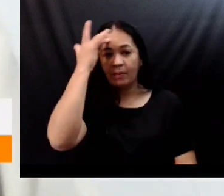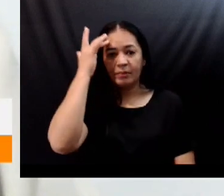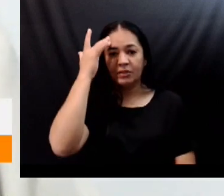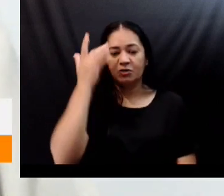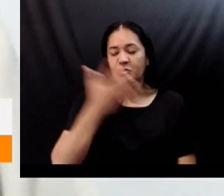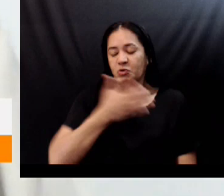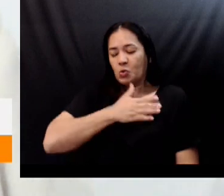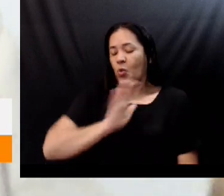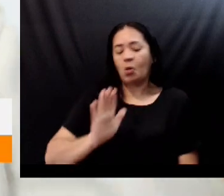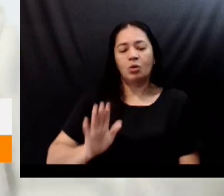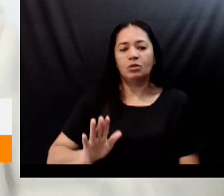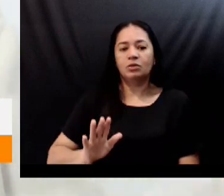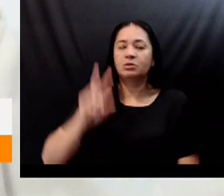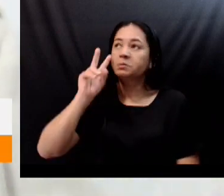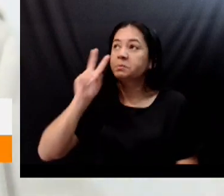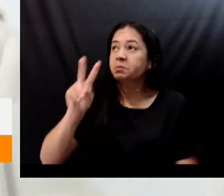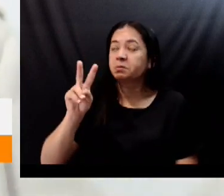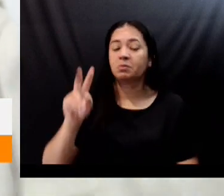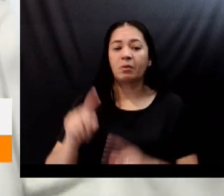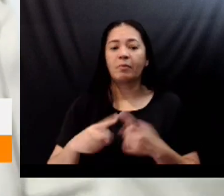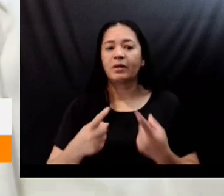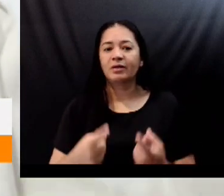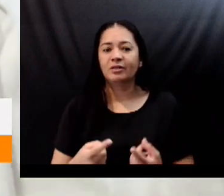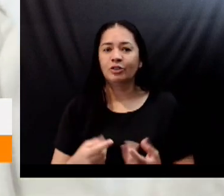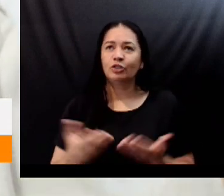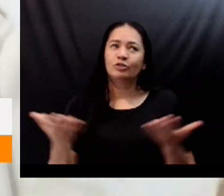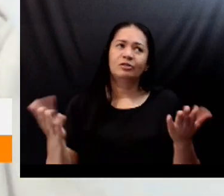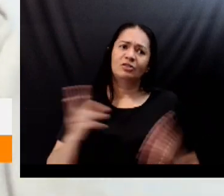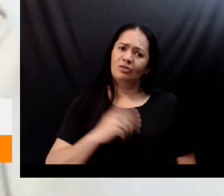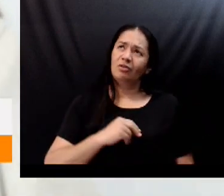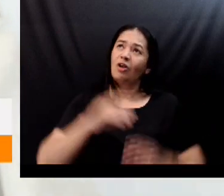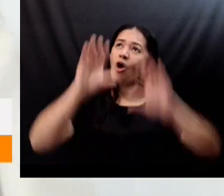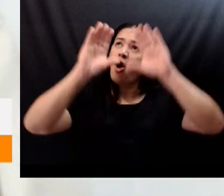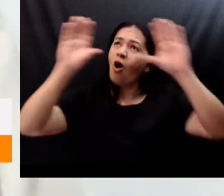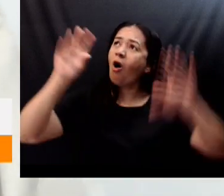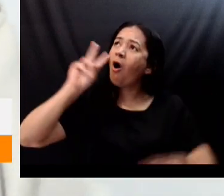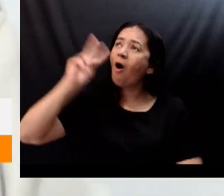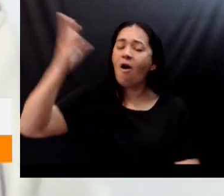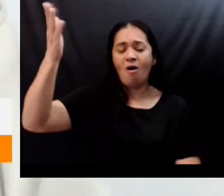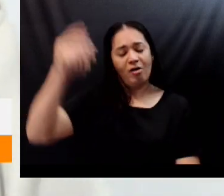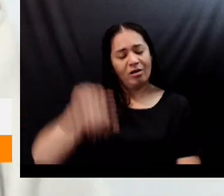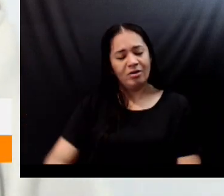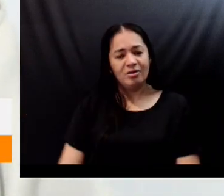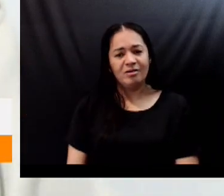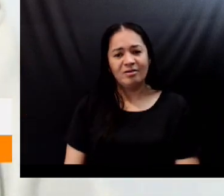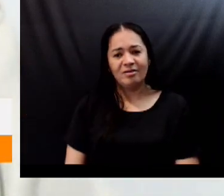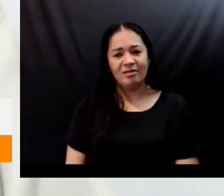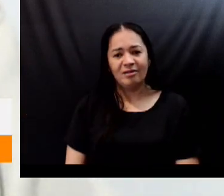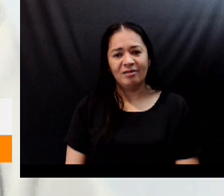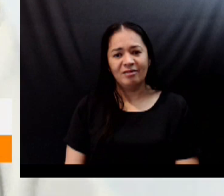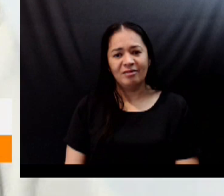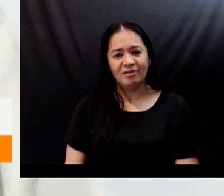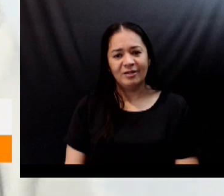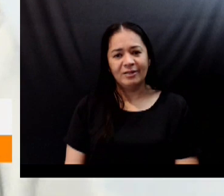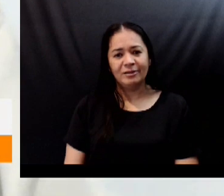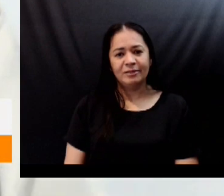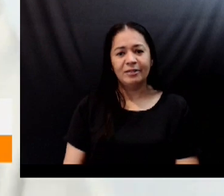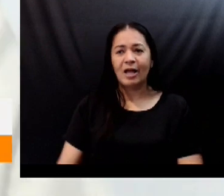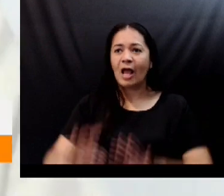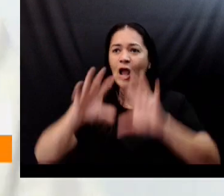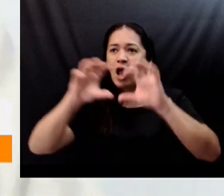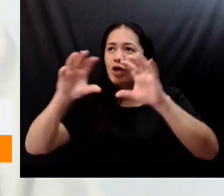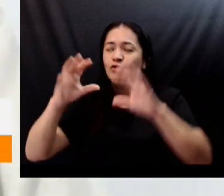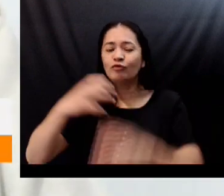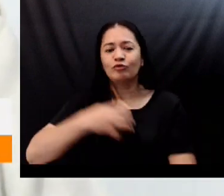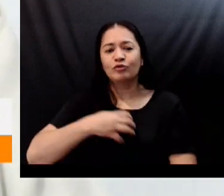Não, mas, olha para o céu, tenta adivinhar o que a nuvem está formando ali. Sabe o assunto, vai chover hoje?